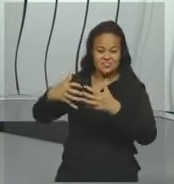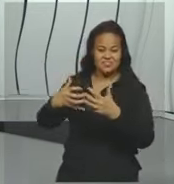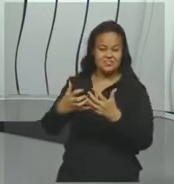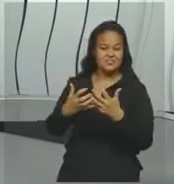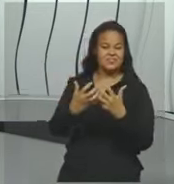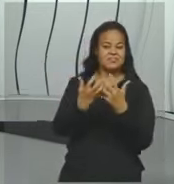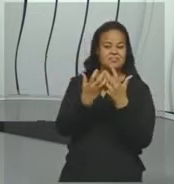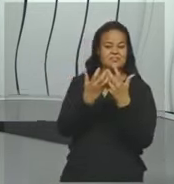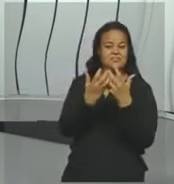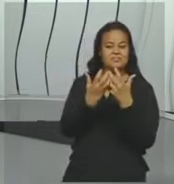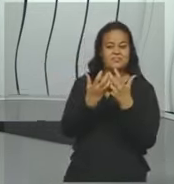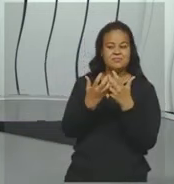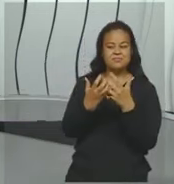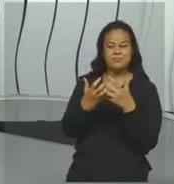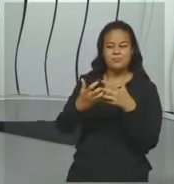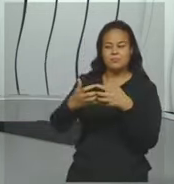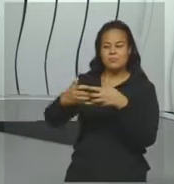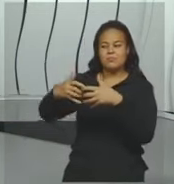qual a engrenagem que está